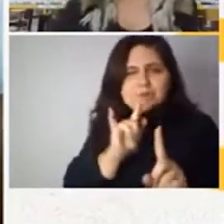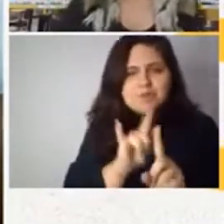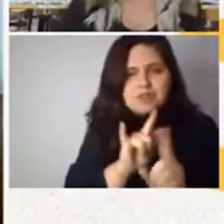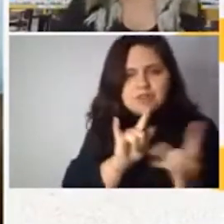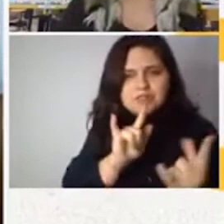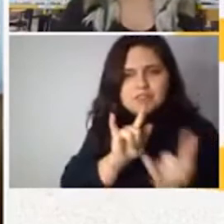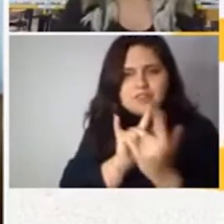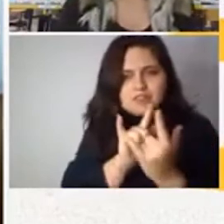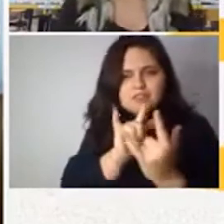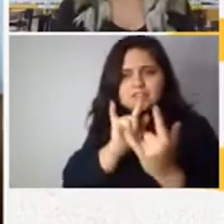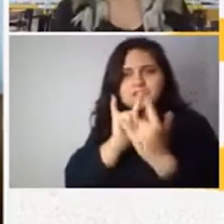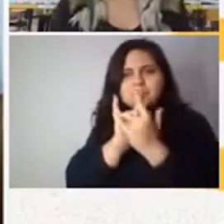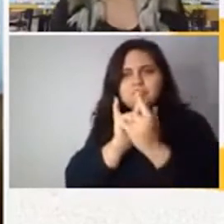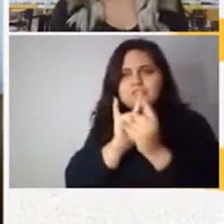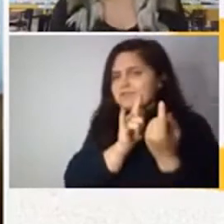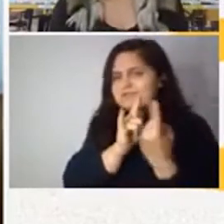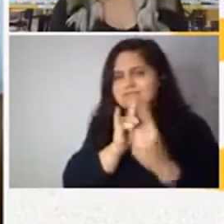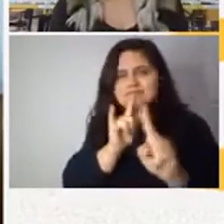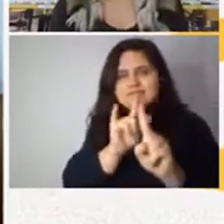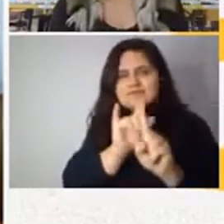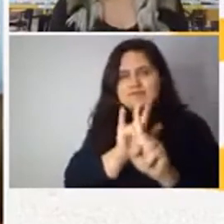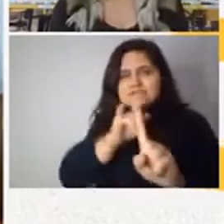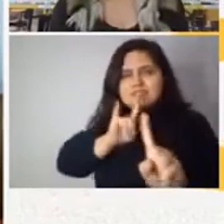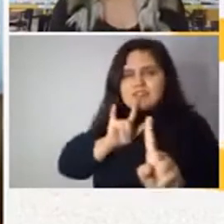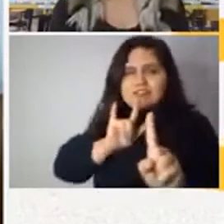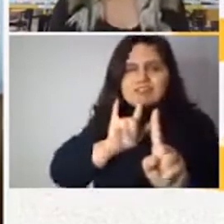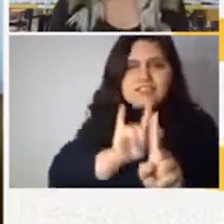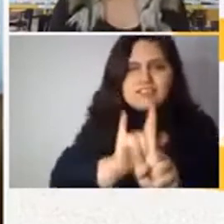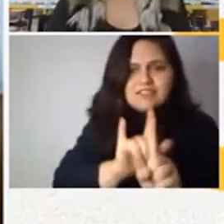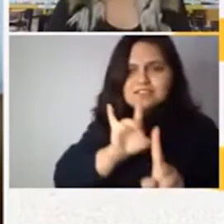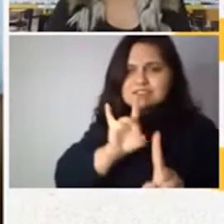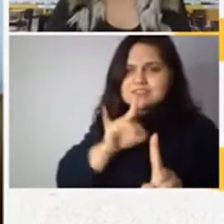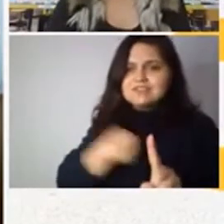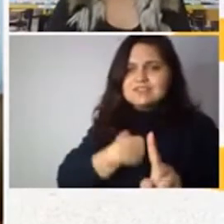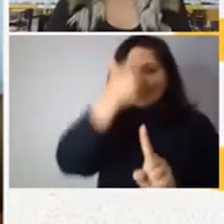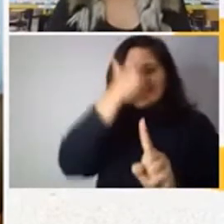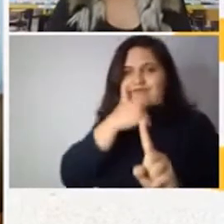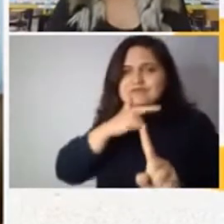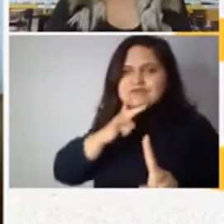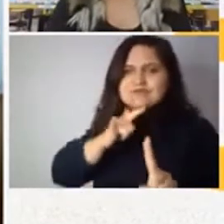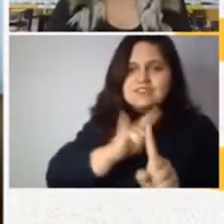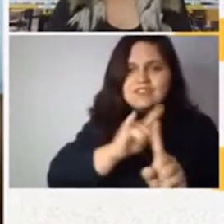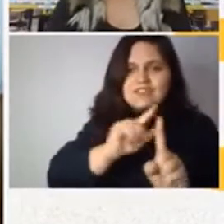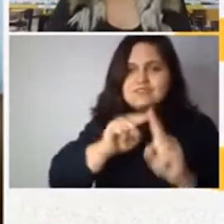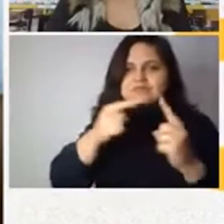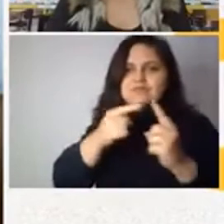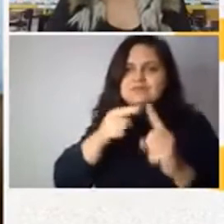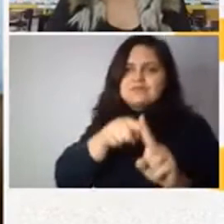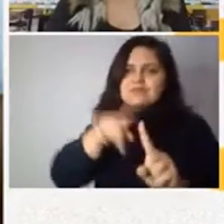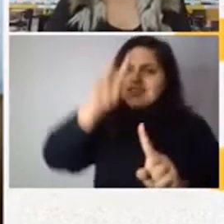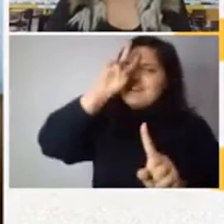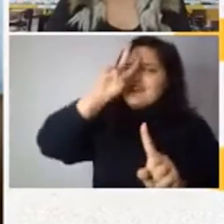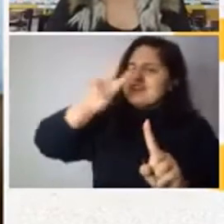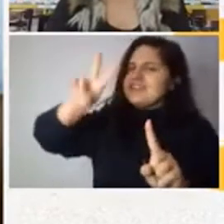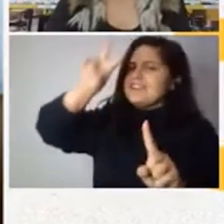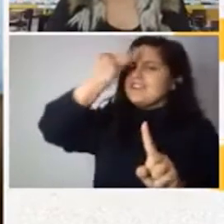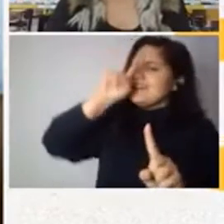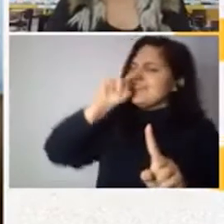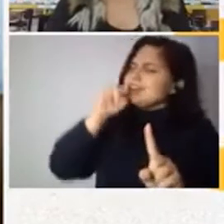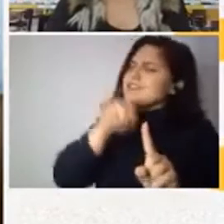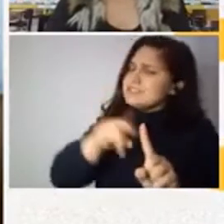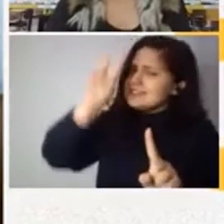no fim eu amei por nós dois. Mas você